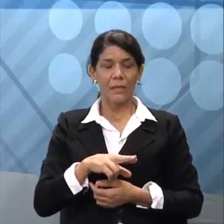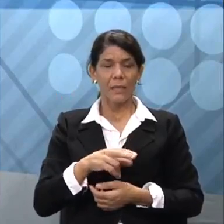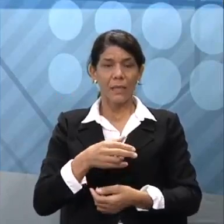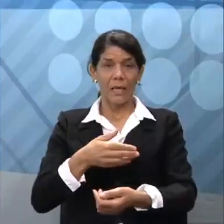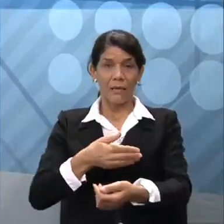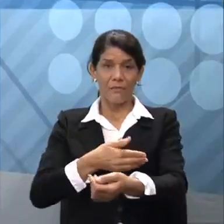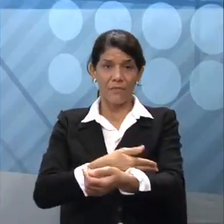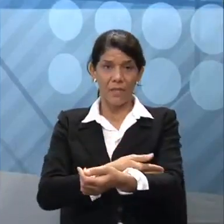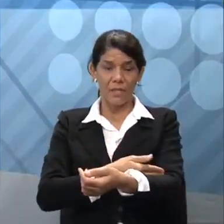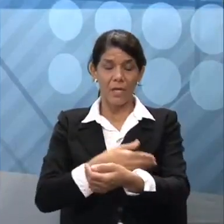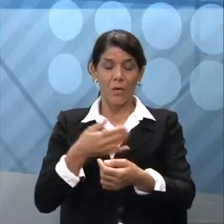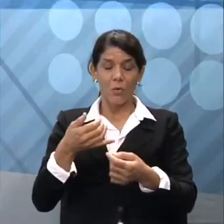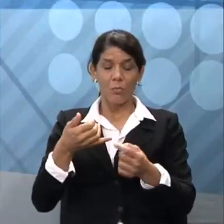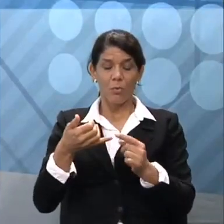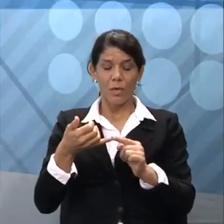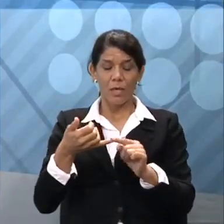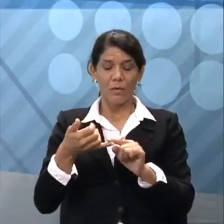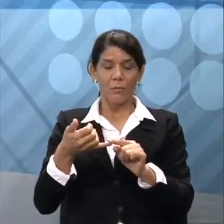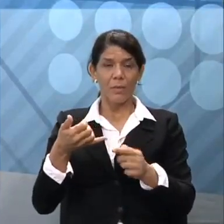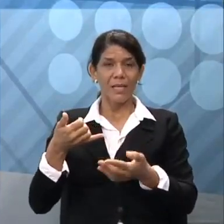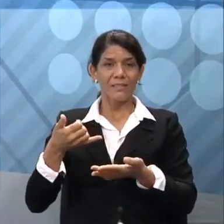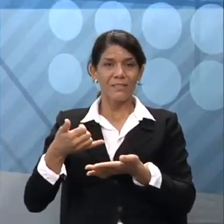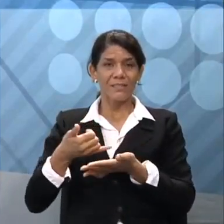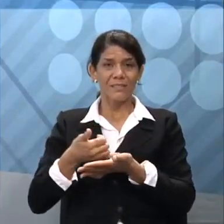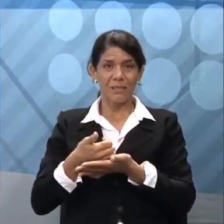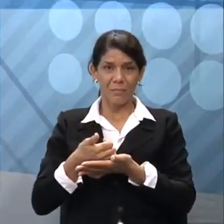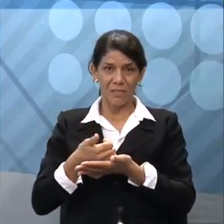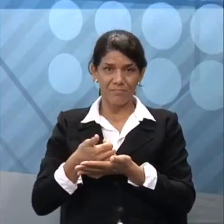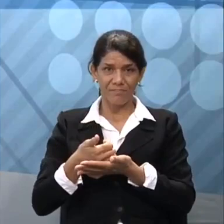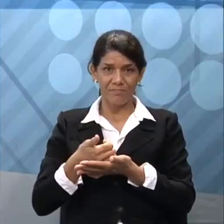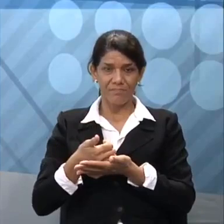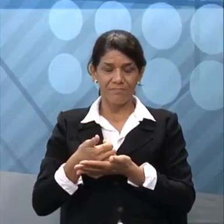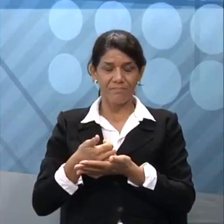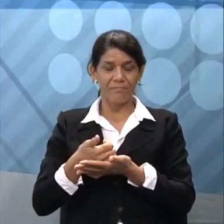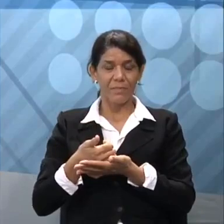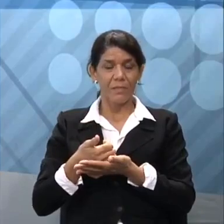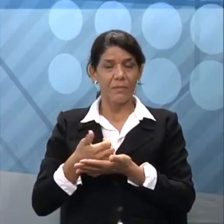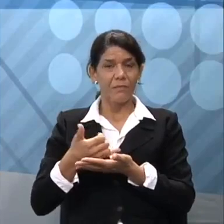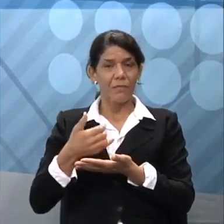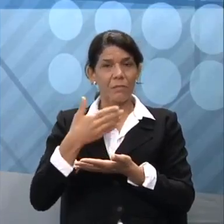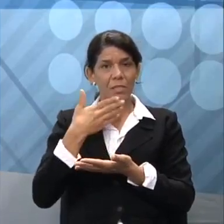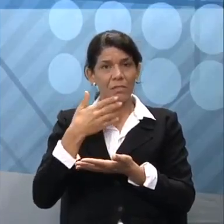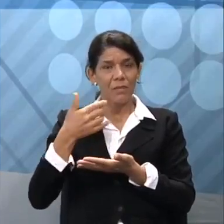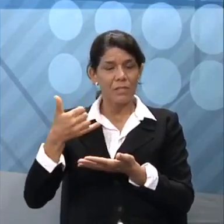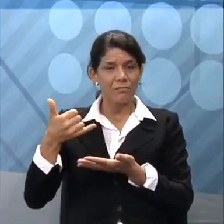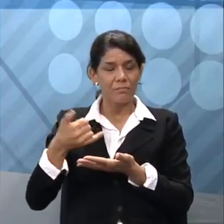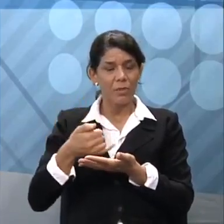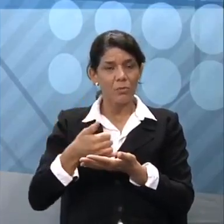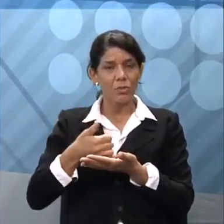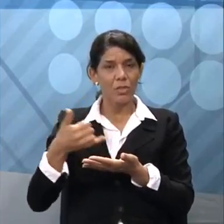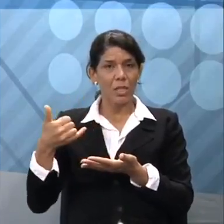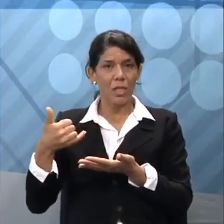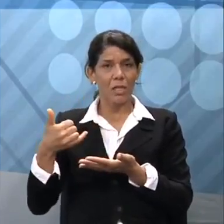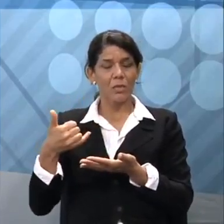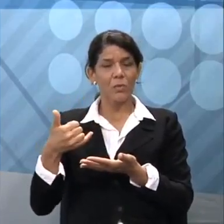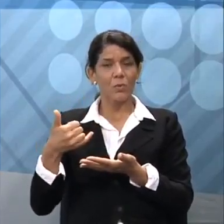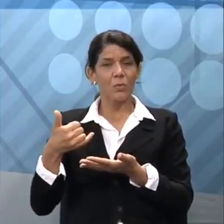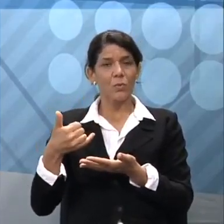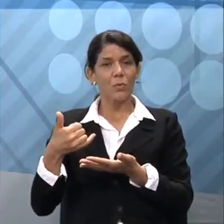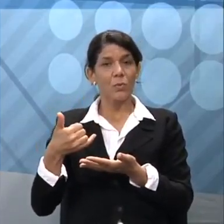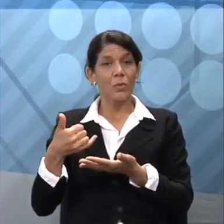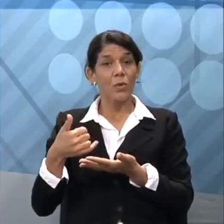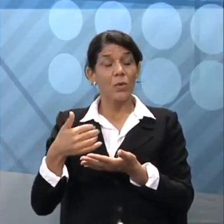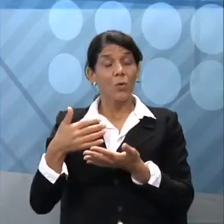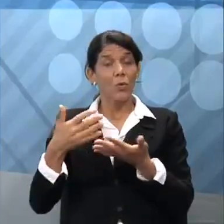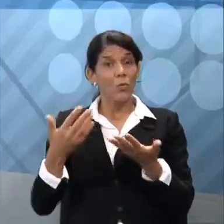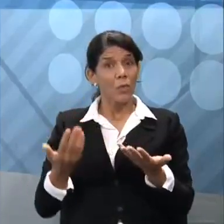cima, a abertura para cima, para facilitar ou a injeção do medicamento ou a retirada de conteúdo sanguíneo.